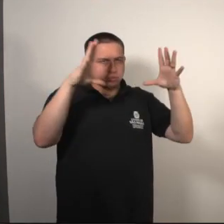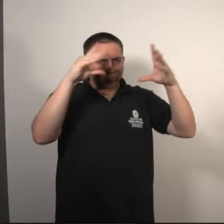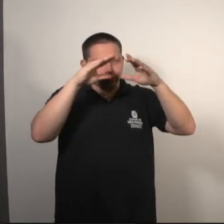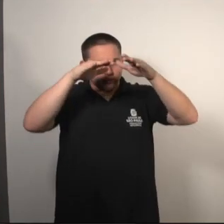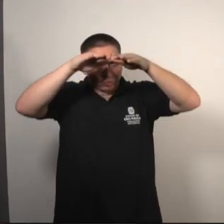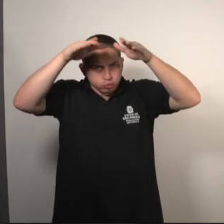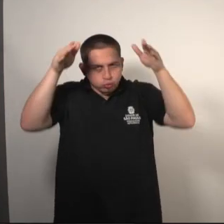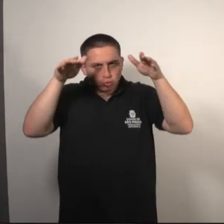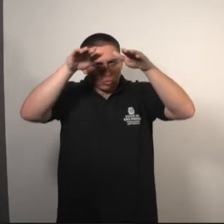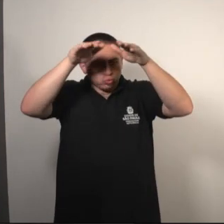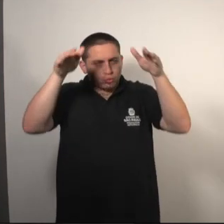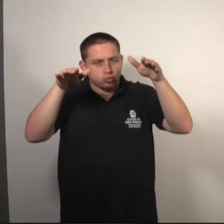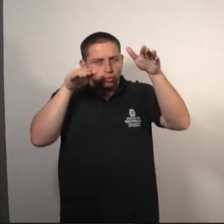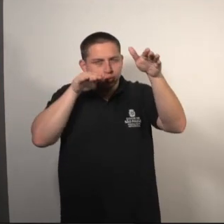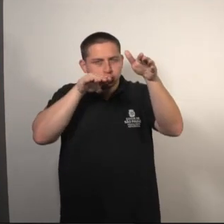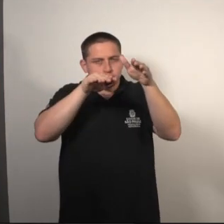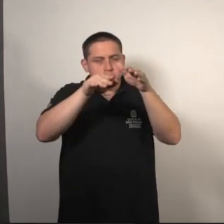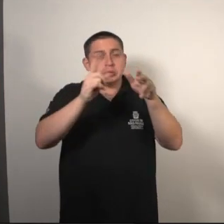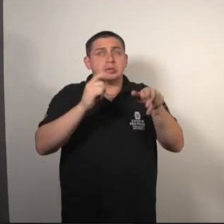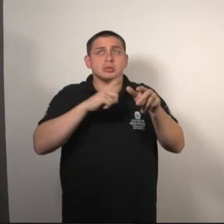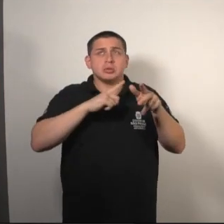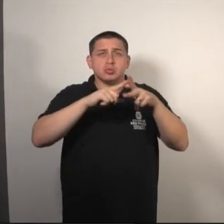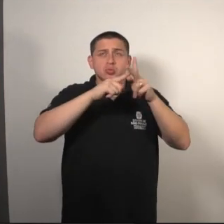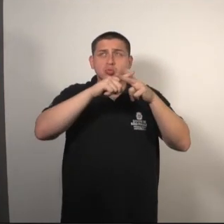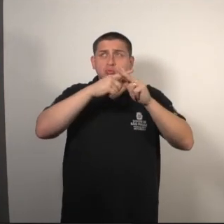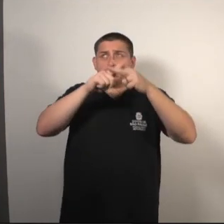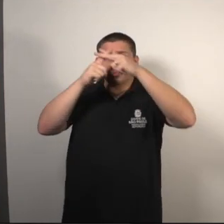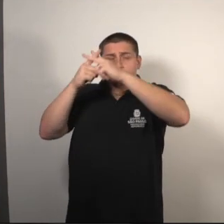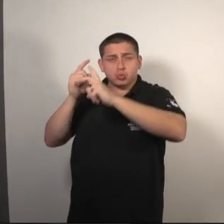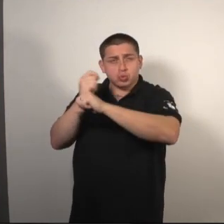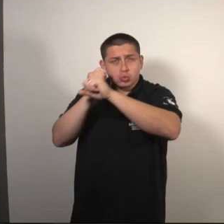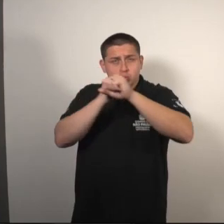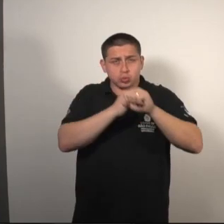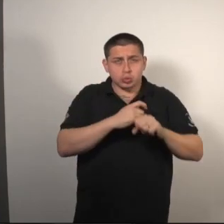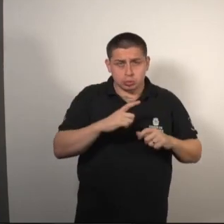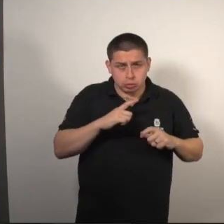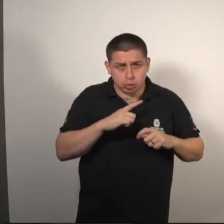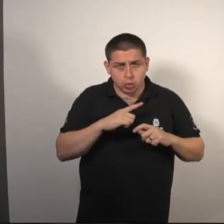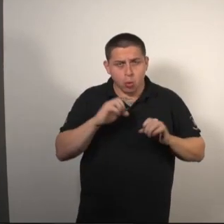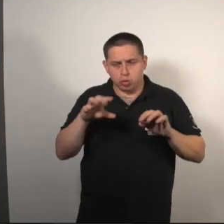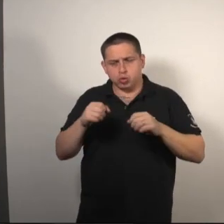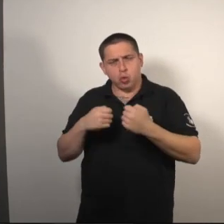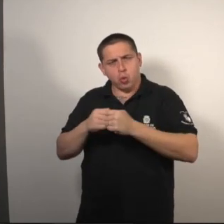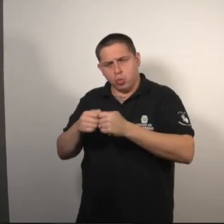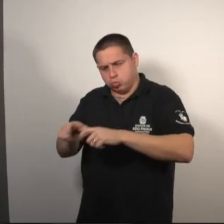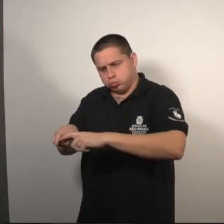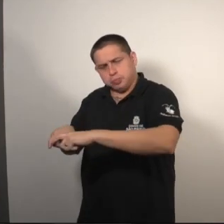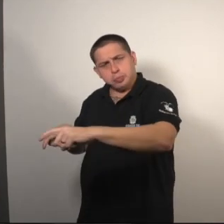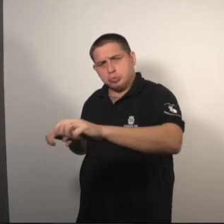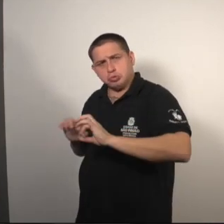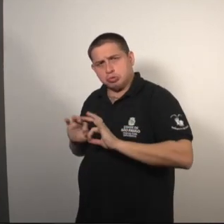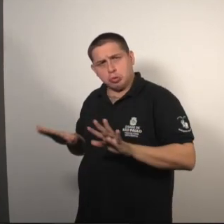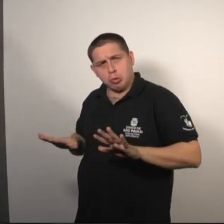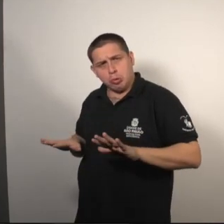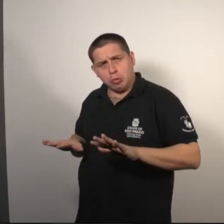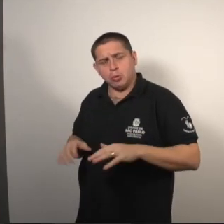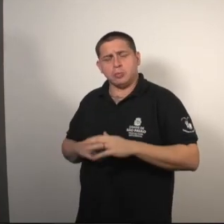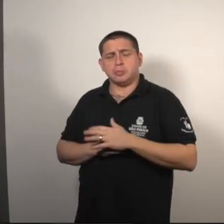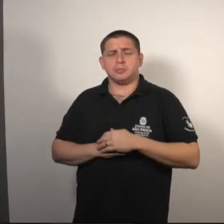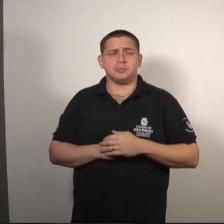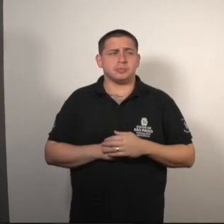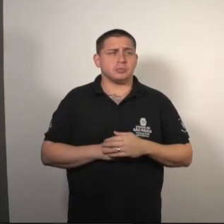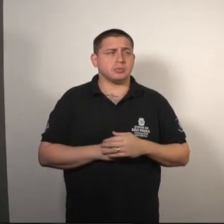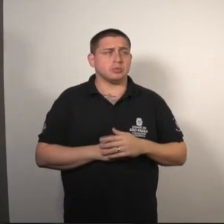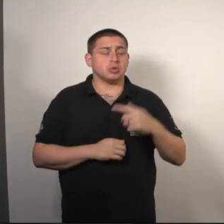que é o objetivo mesmo delas? O que está sendo feito? Se é só a troca do corredor de ônibus? Ou também se vai ter na parte